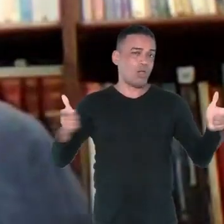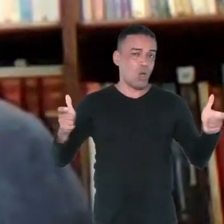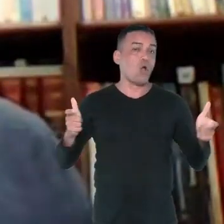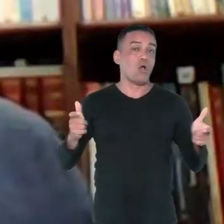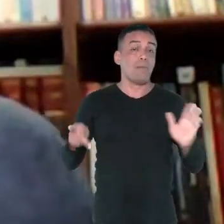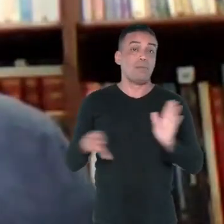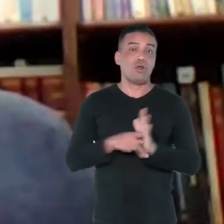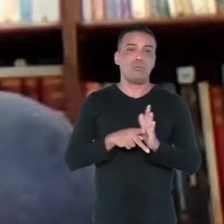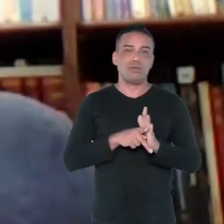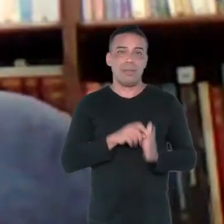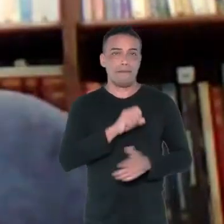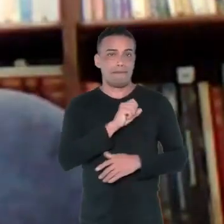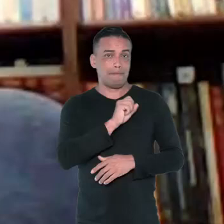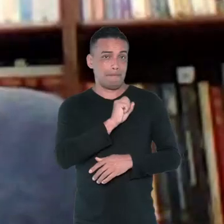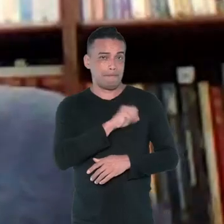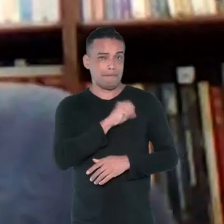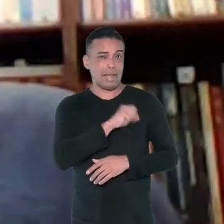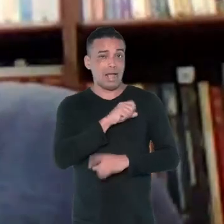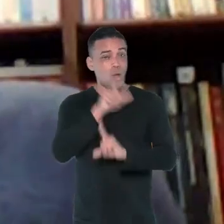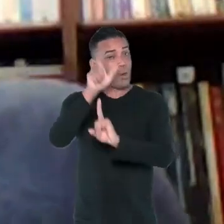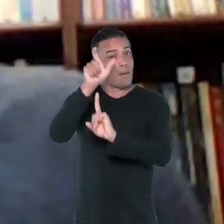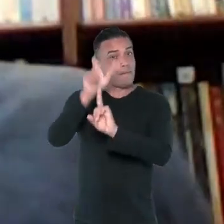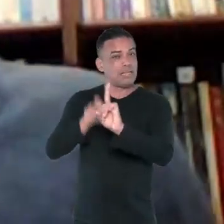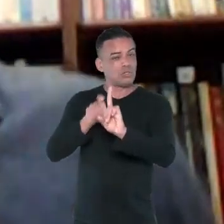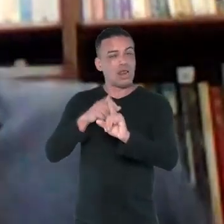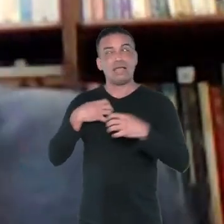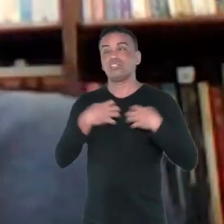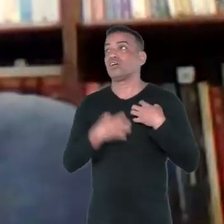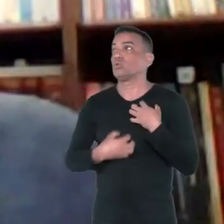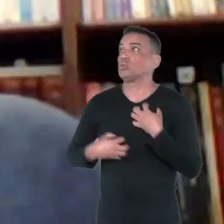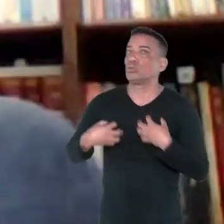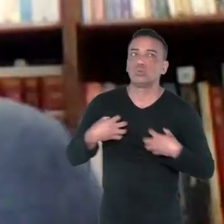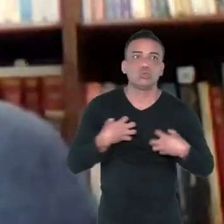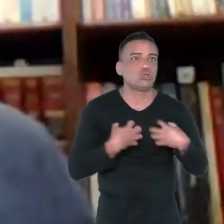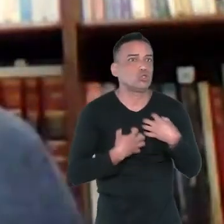incitadas pelo mal, né? De personagens angustiados, de personagens